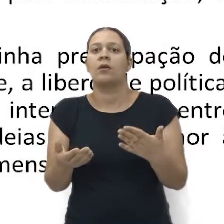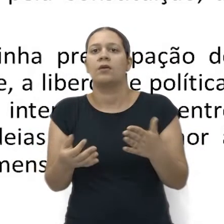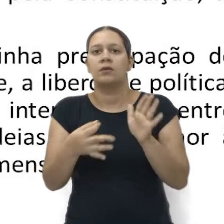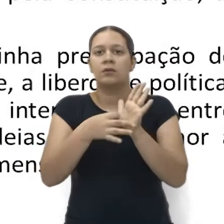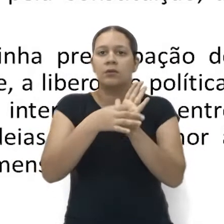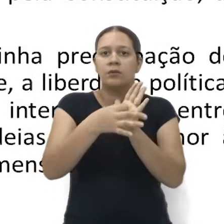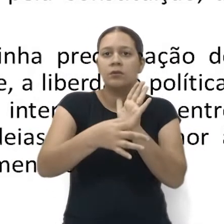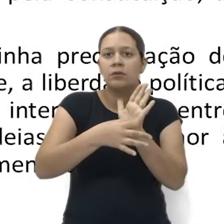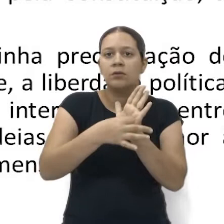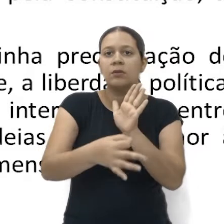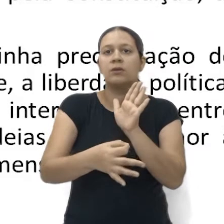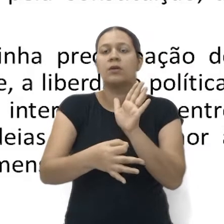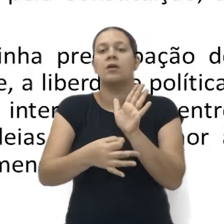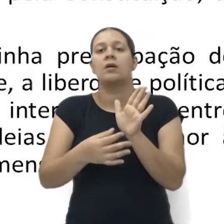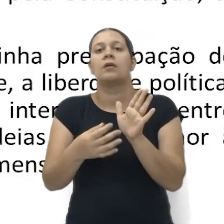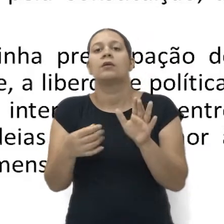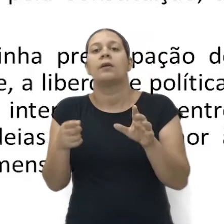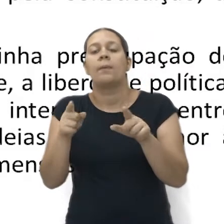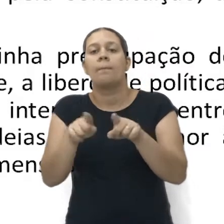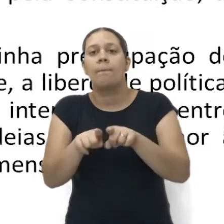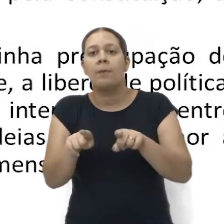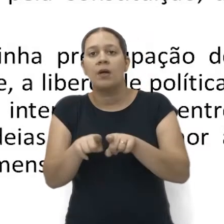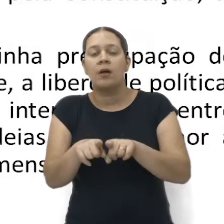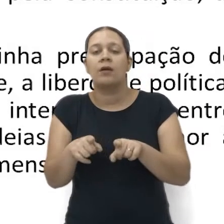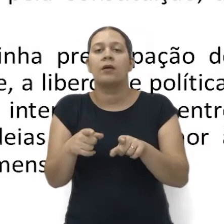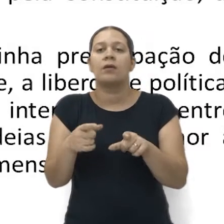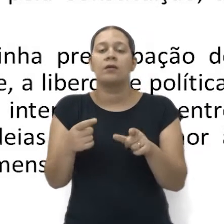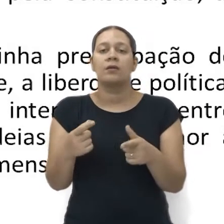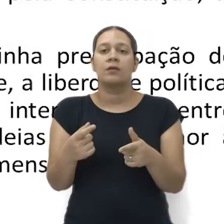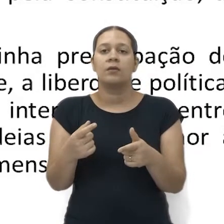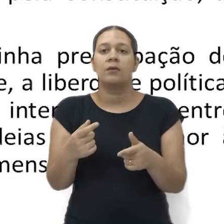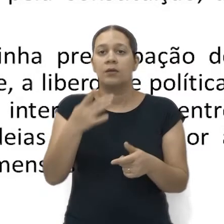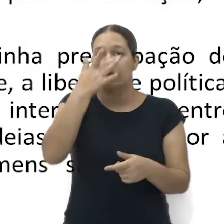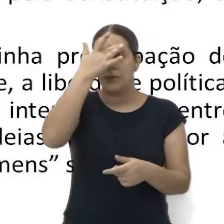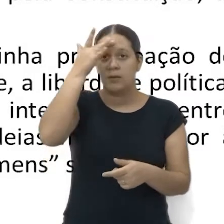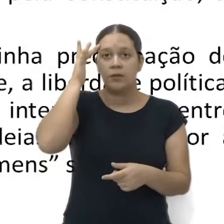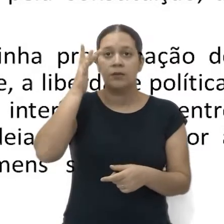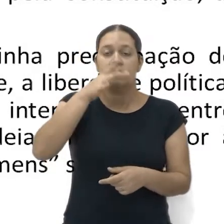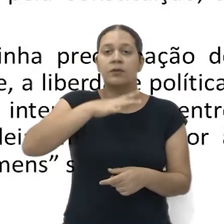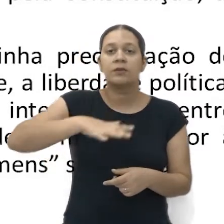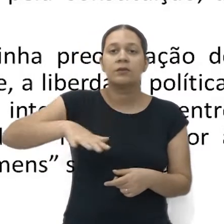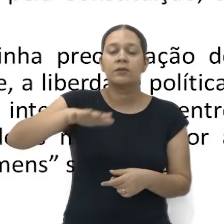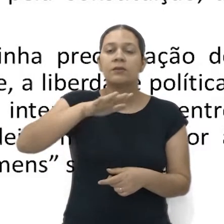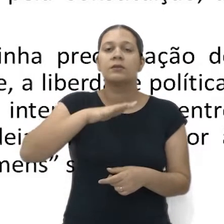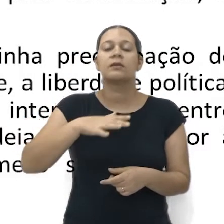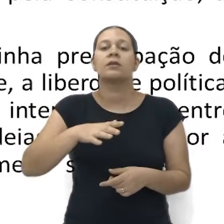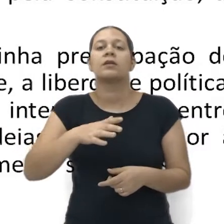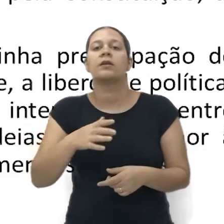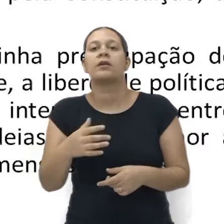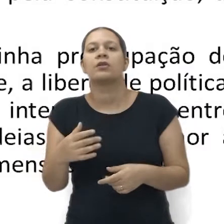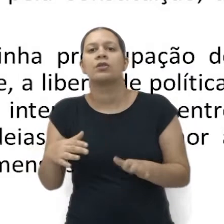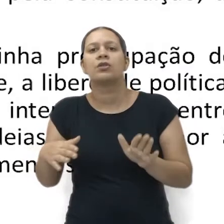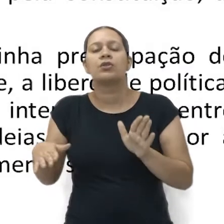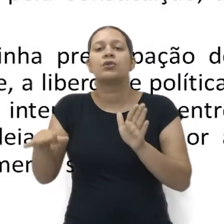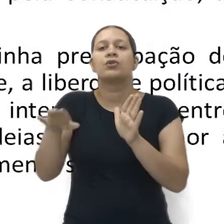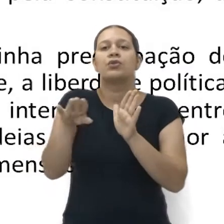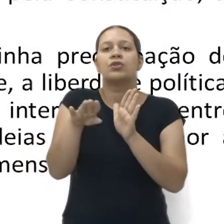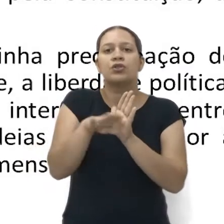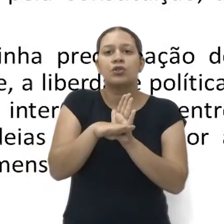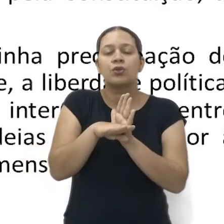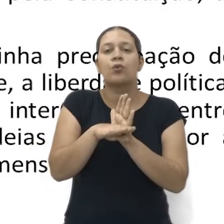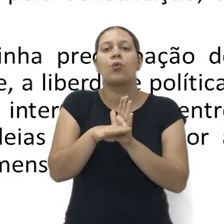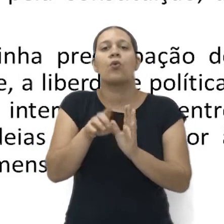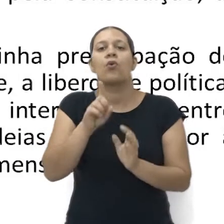suas intenções, inclusive um cidadão ateniense que chegou a ser governante, chamado de